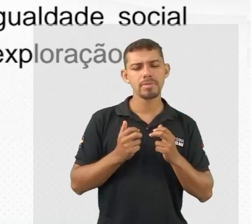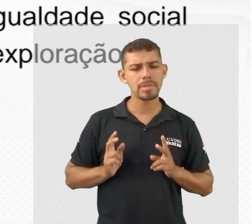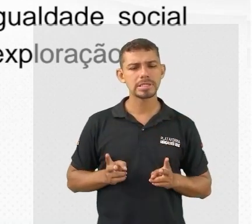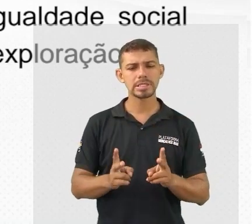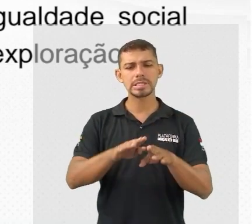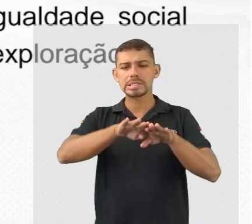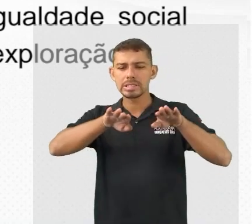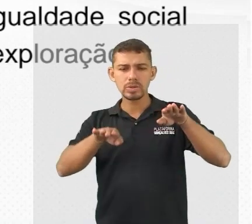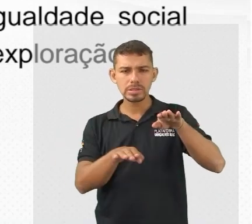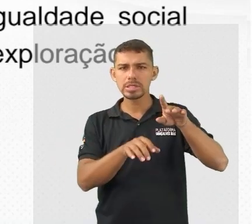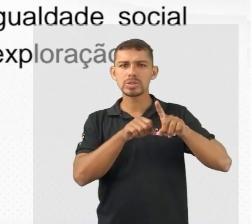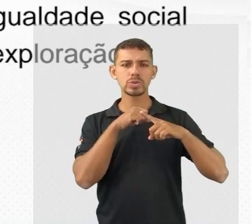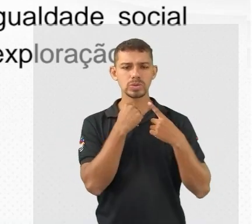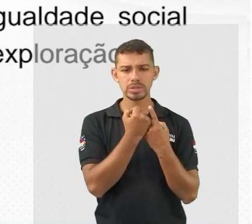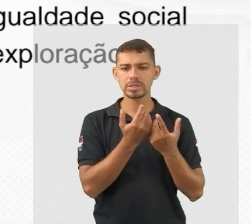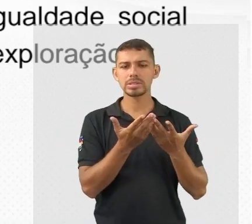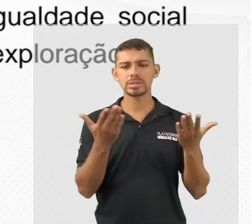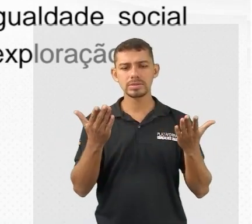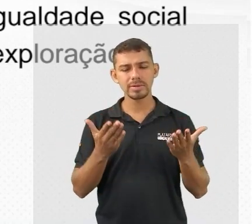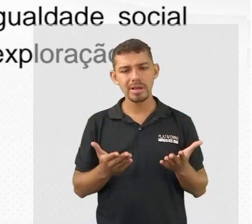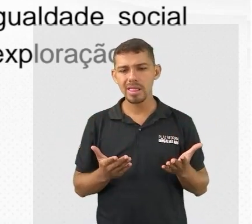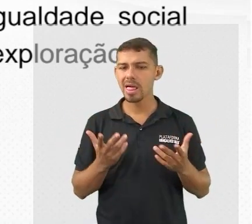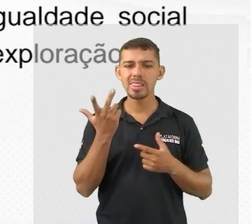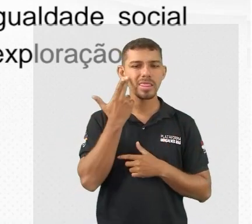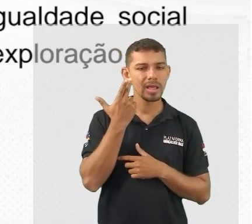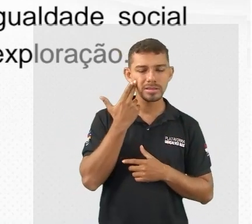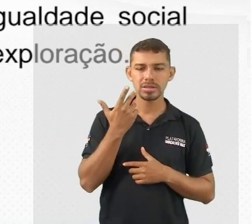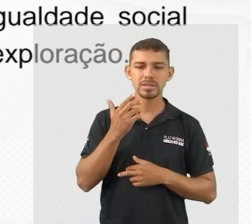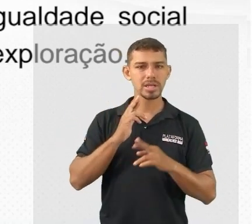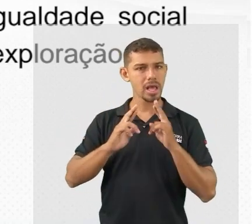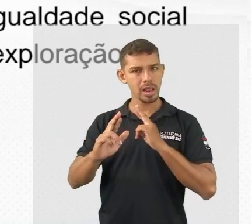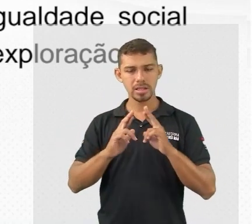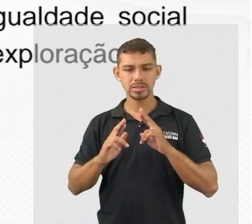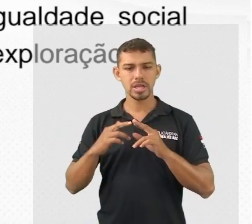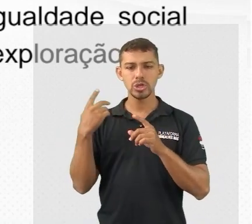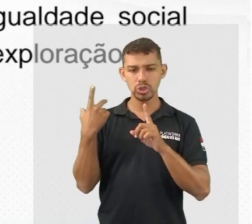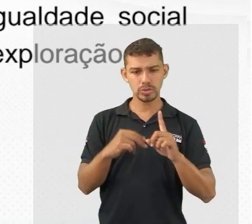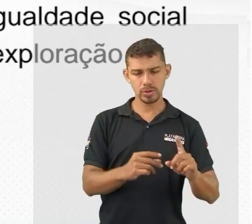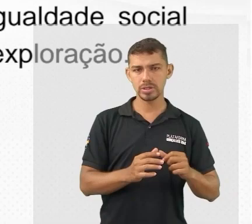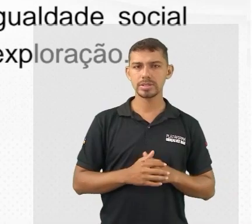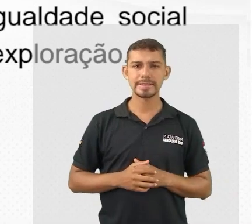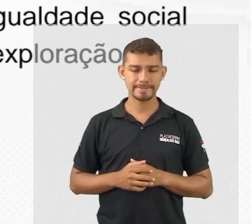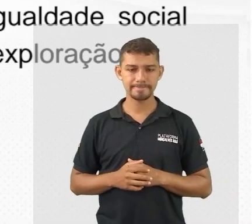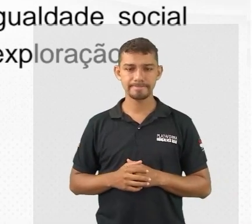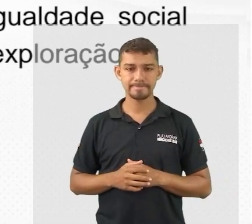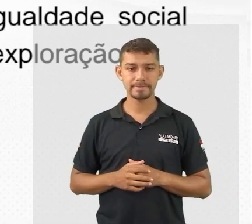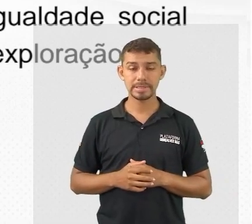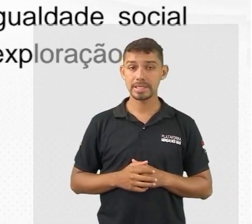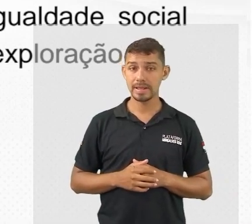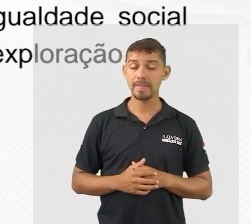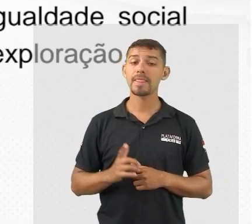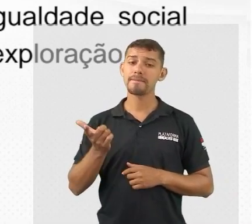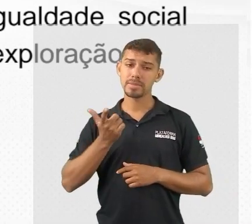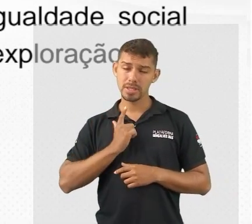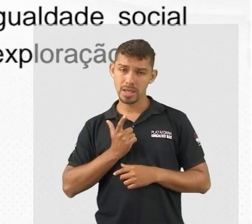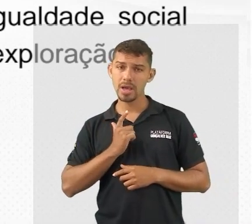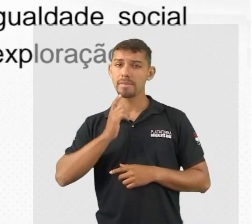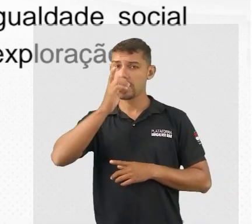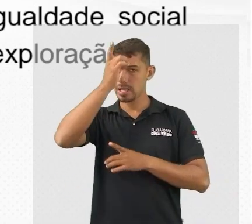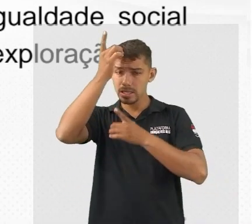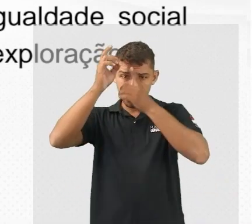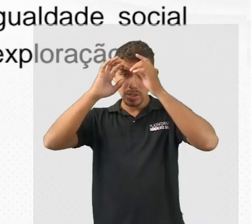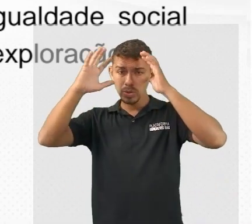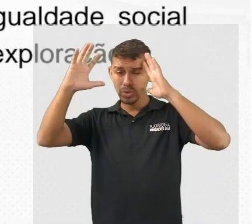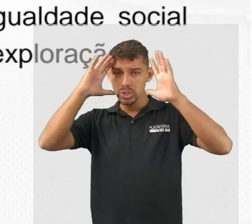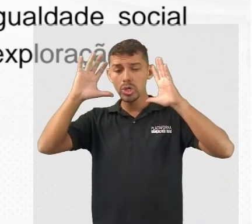manter a desigualdade social ao naturalizar as relações de exploração. Por um lado, eu tenho uma ideologia, que é um